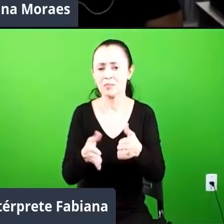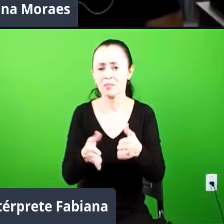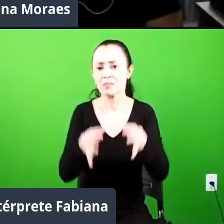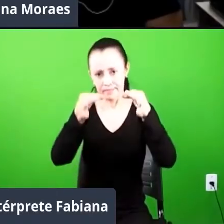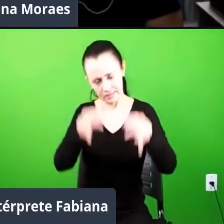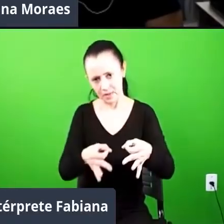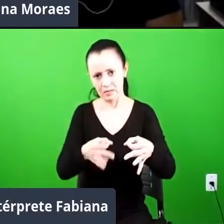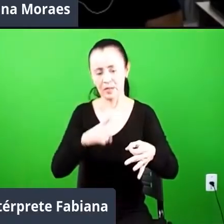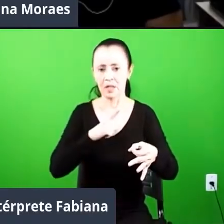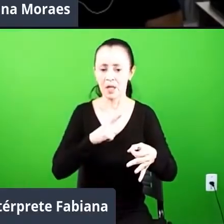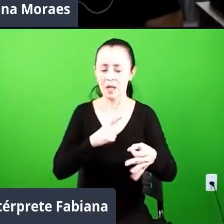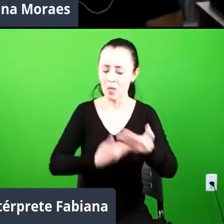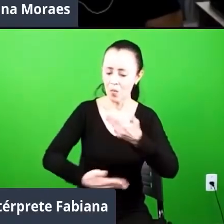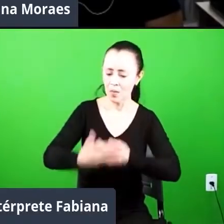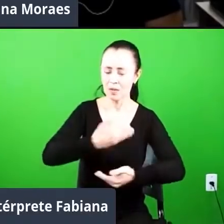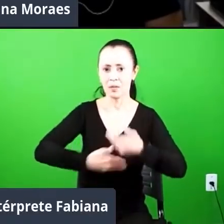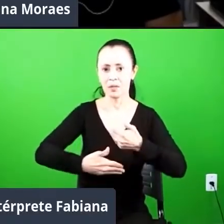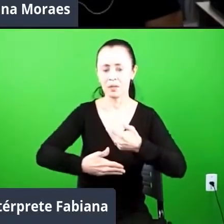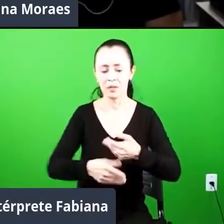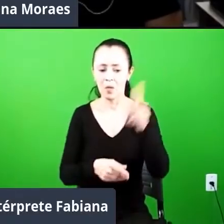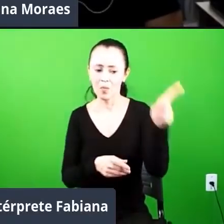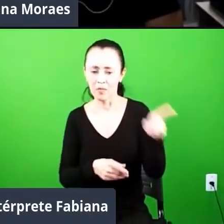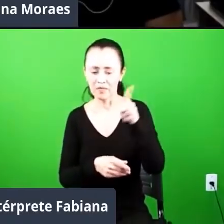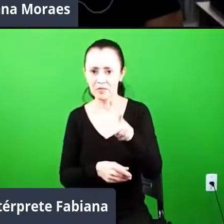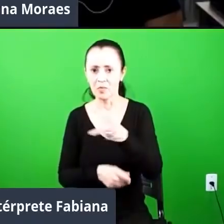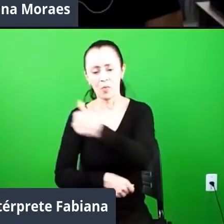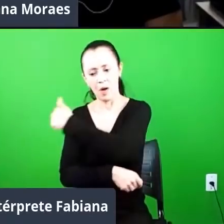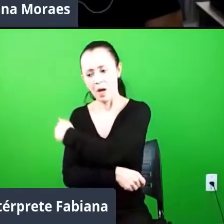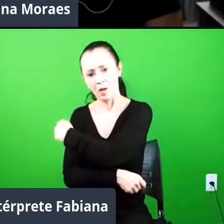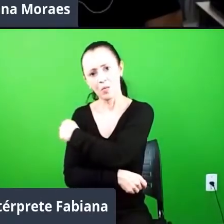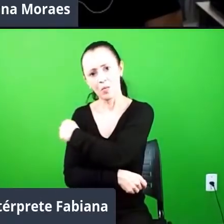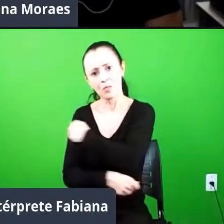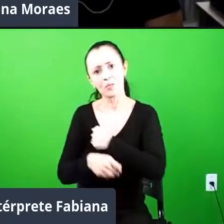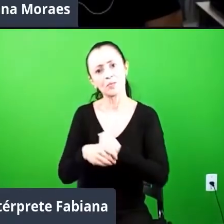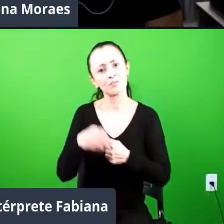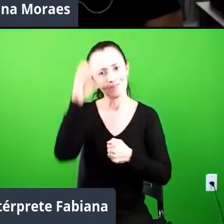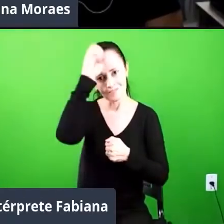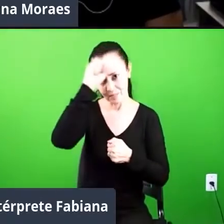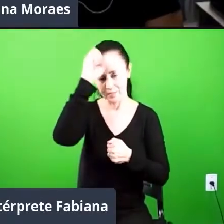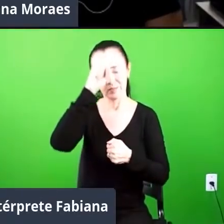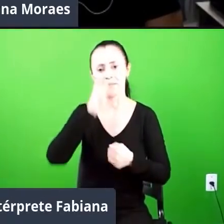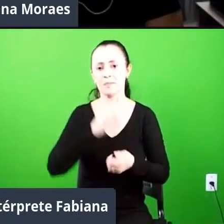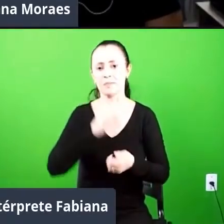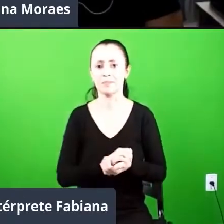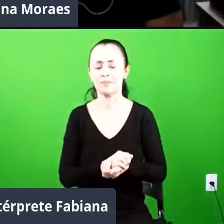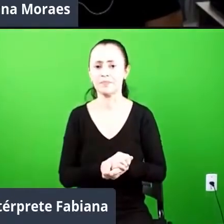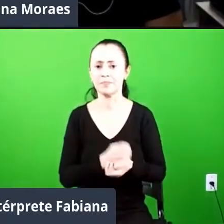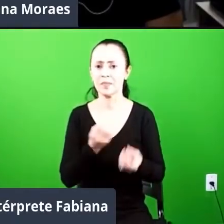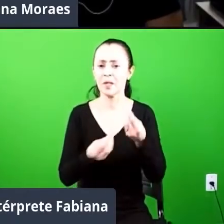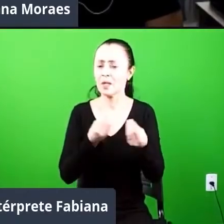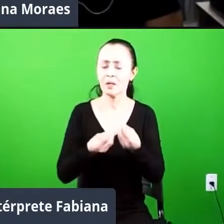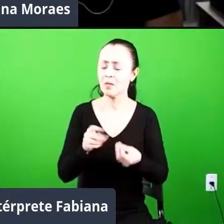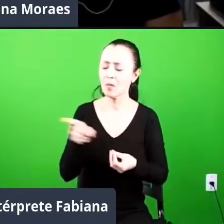né, entre o professor, o aluno e o conhecimento, o saber. E o aluno nesse modelo, como que ele